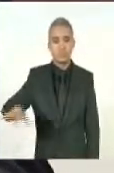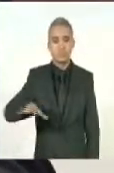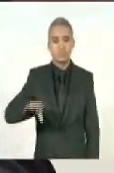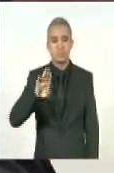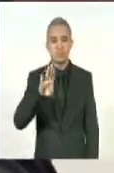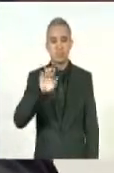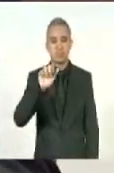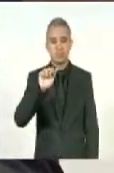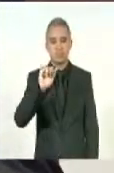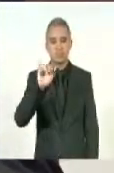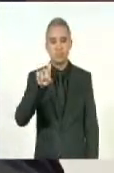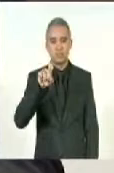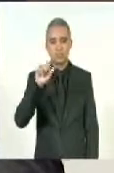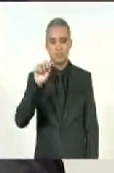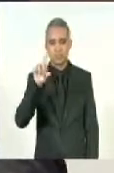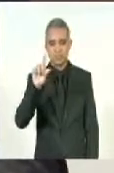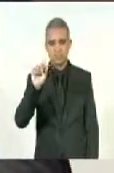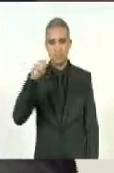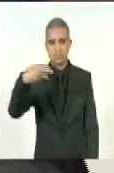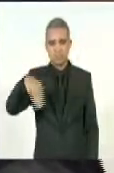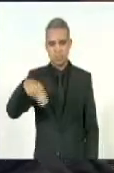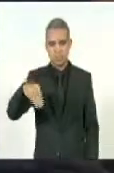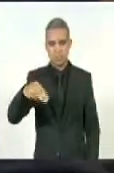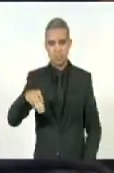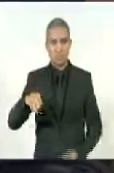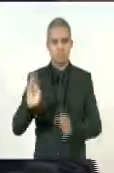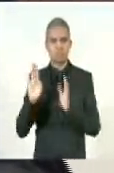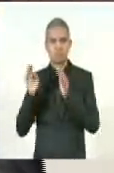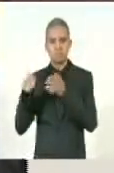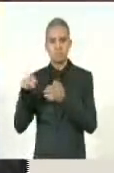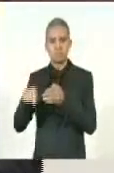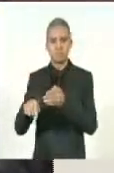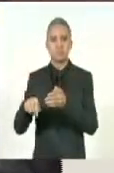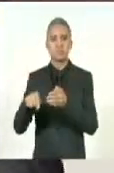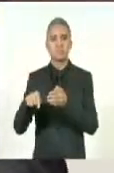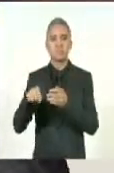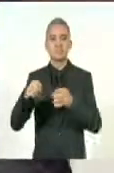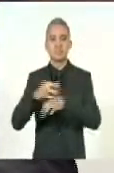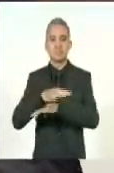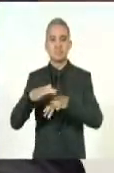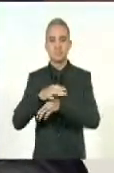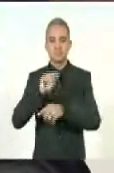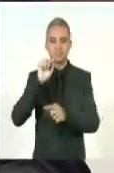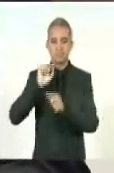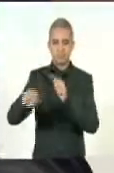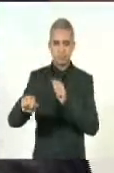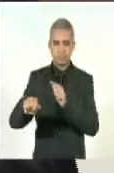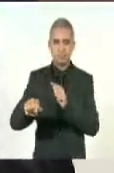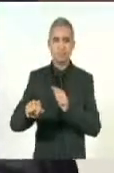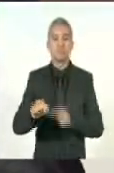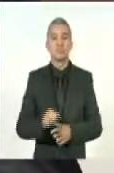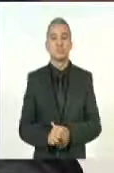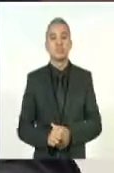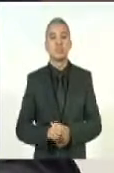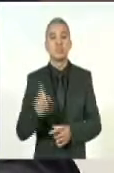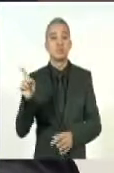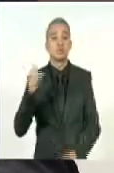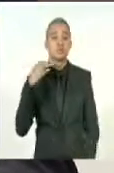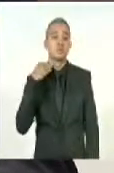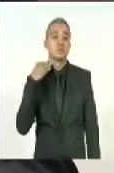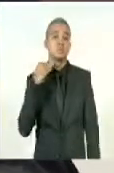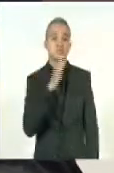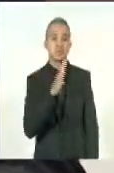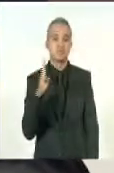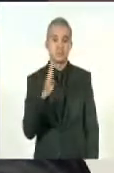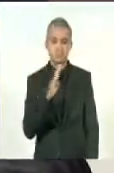da cidade de Pinheiro. É relativo ao atendimento pelo Banco do Brasil. Para quem não sabe, o Banco do Brasil da cidade de Pinheiro, ele